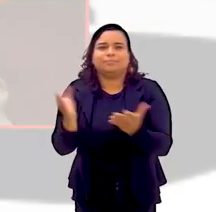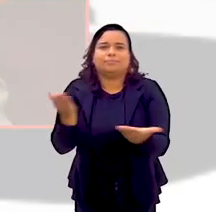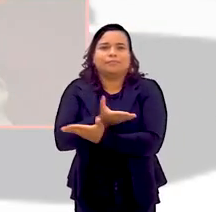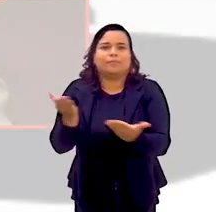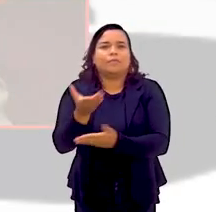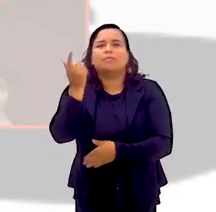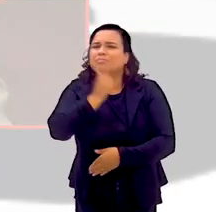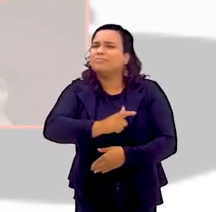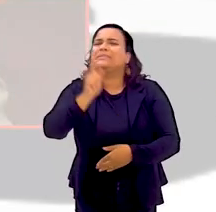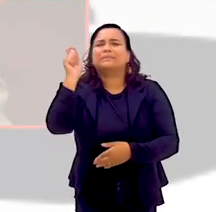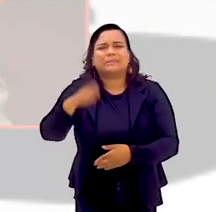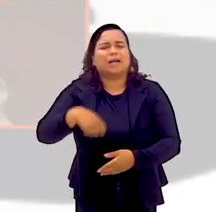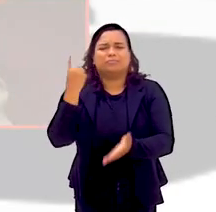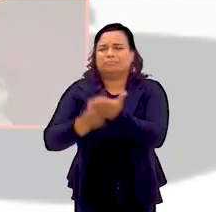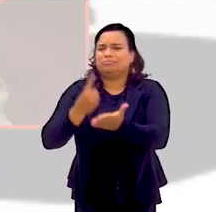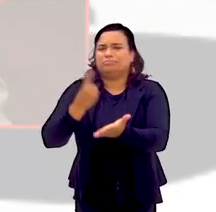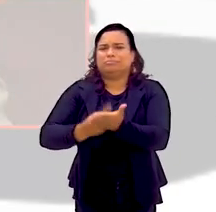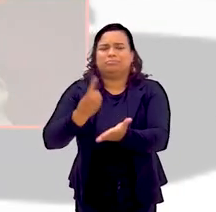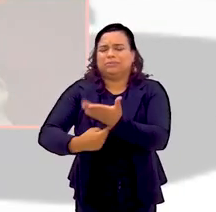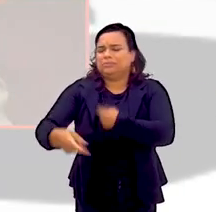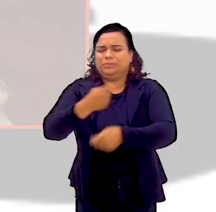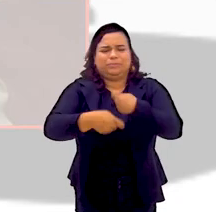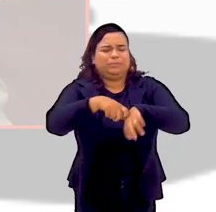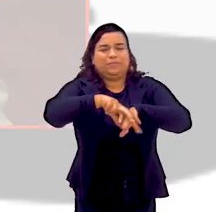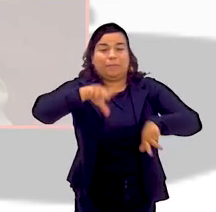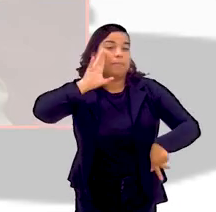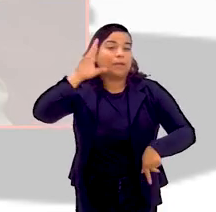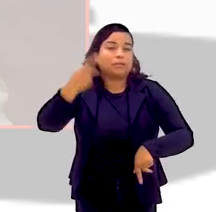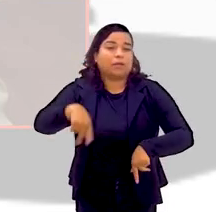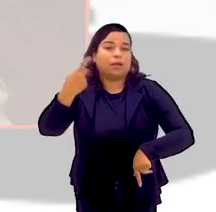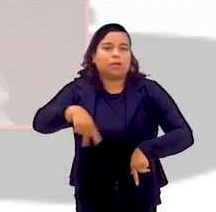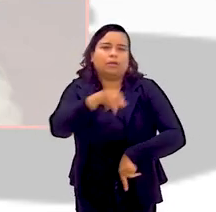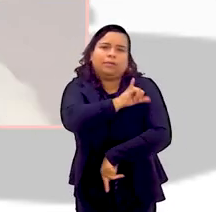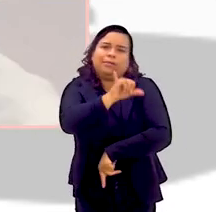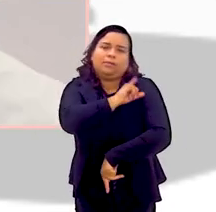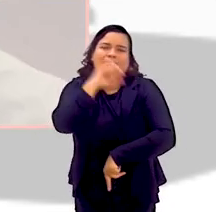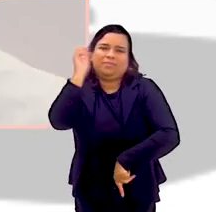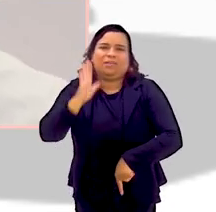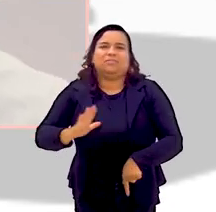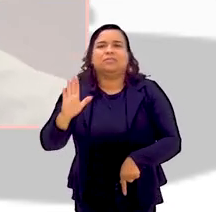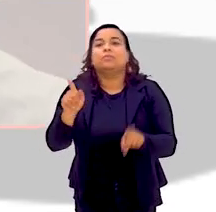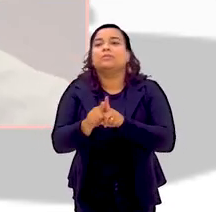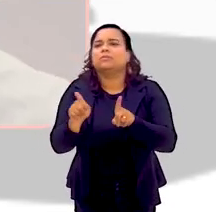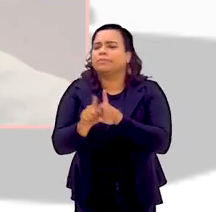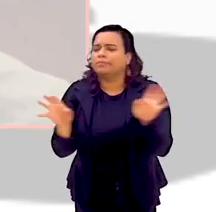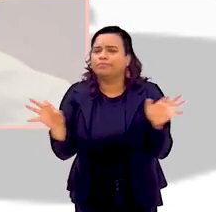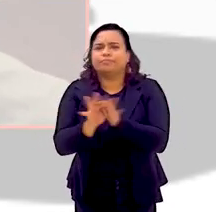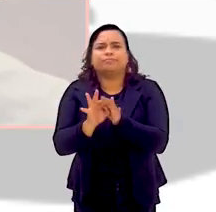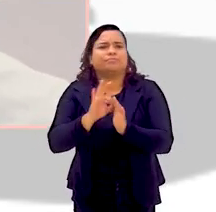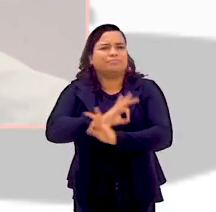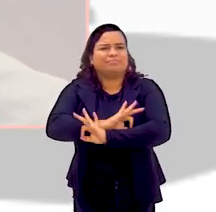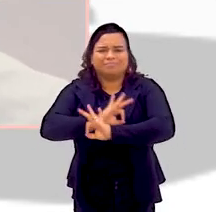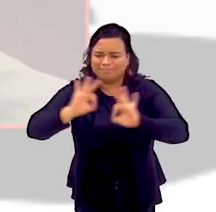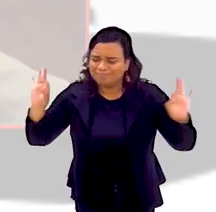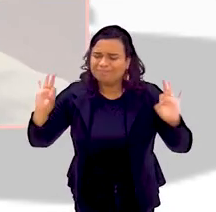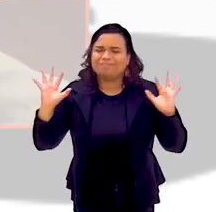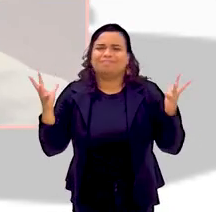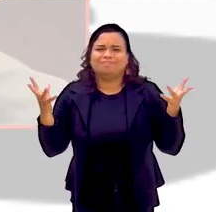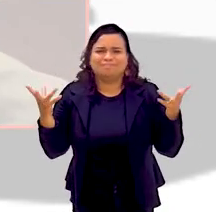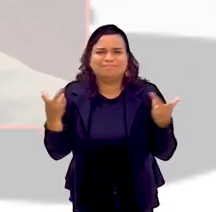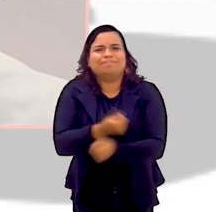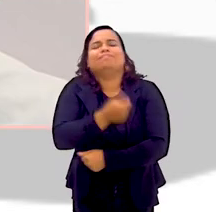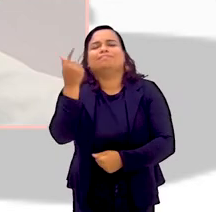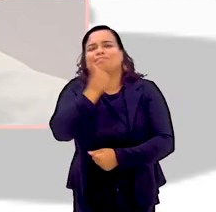propiciar muito negócio para o Brasil, para o Rio de Janeiro, per si, e acho que essa conjugação foi de uma felicidade tamanha, de uma